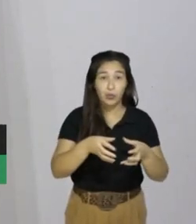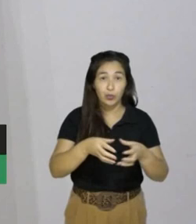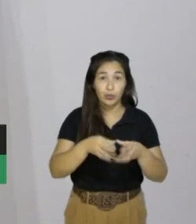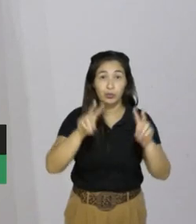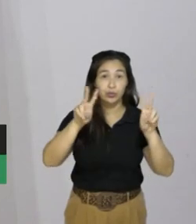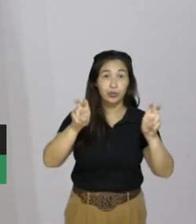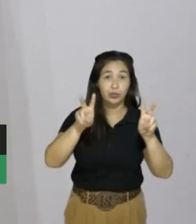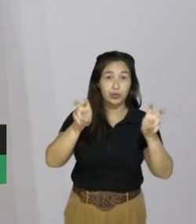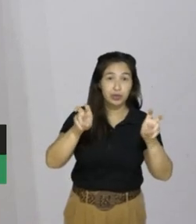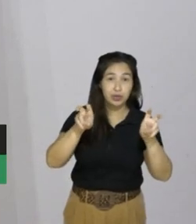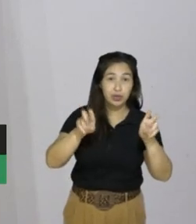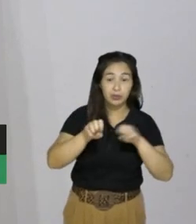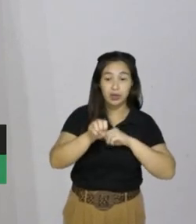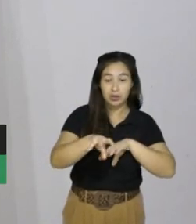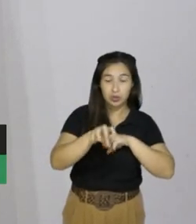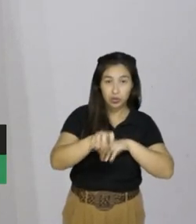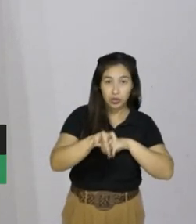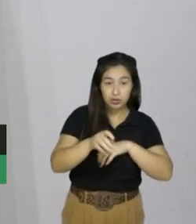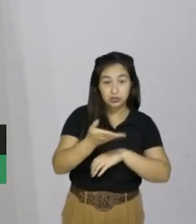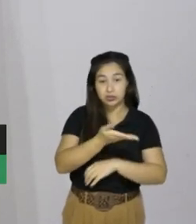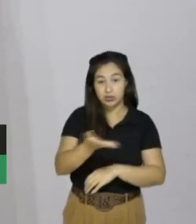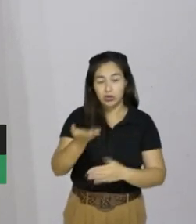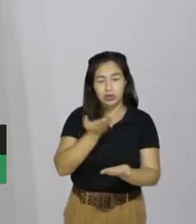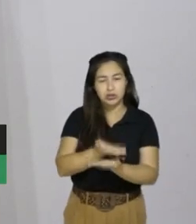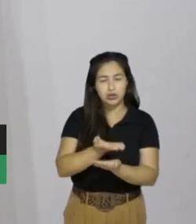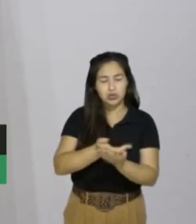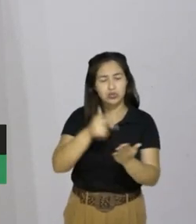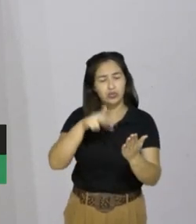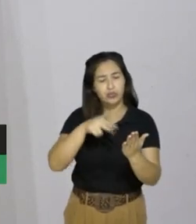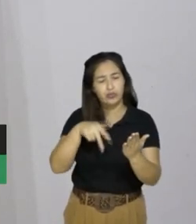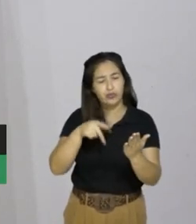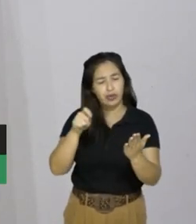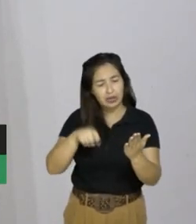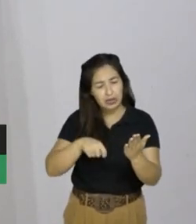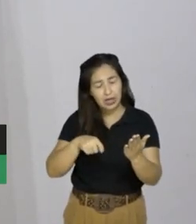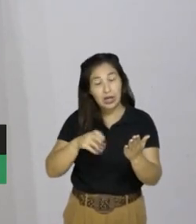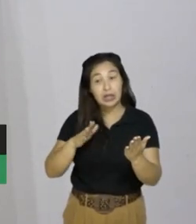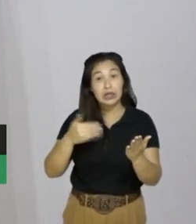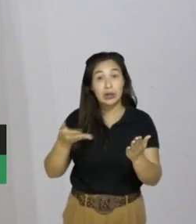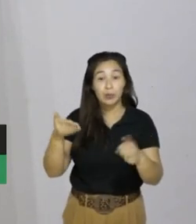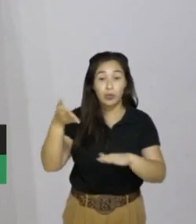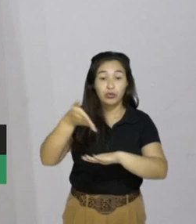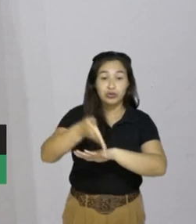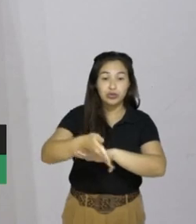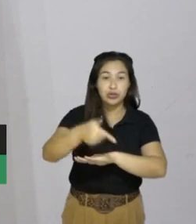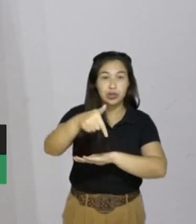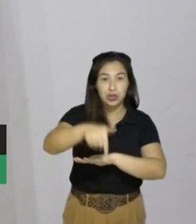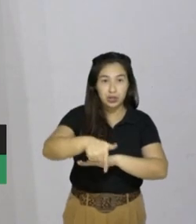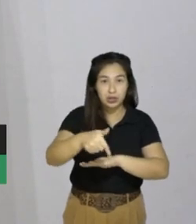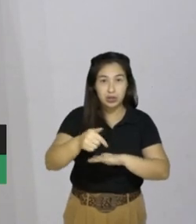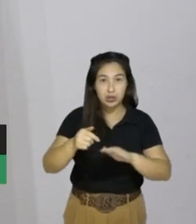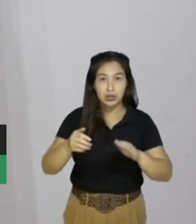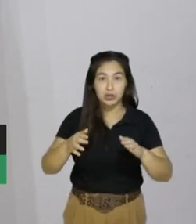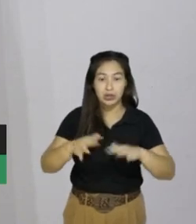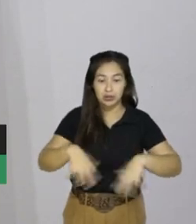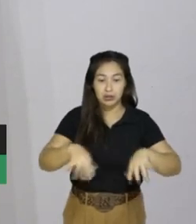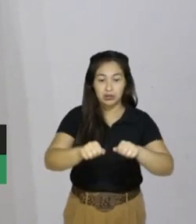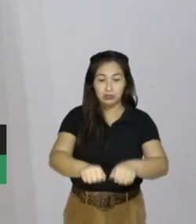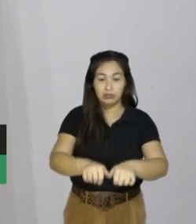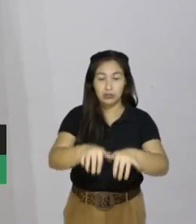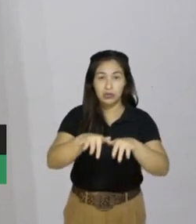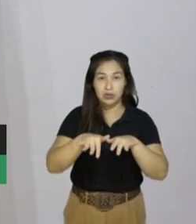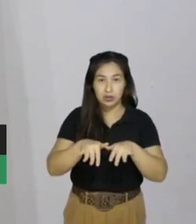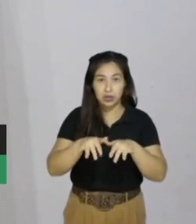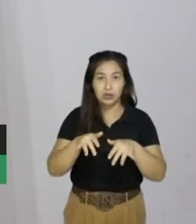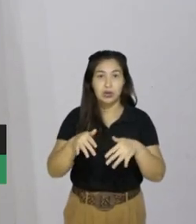que a comissão de educação finalmente virar para o plenário e ainda tem ainda as ferramentas